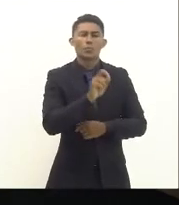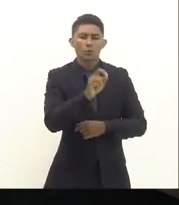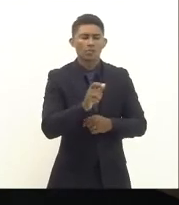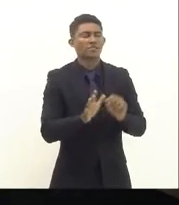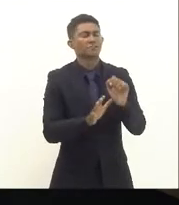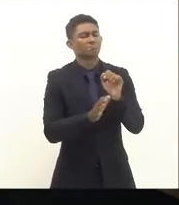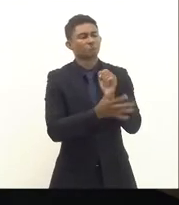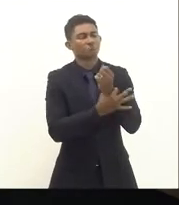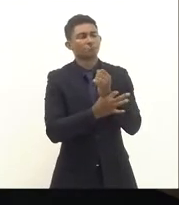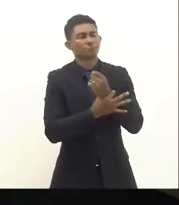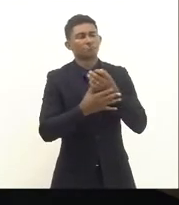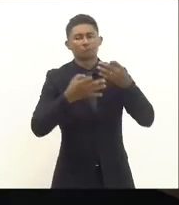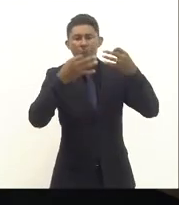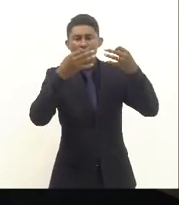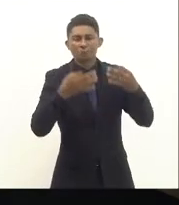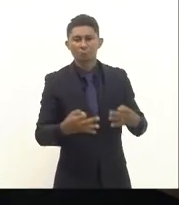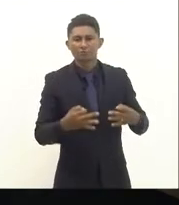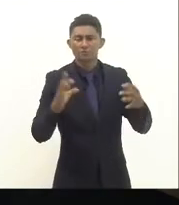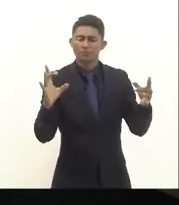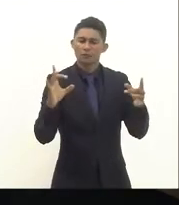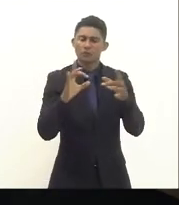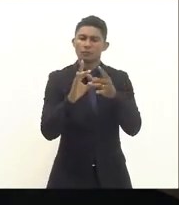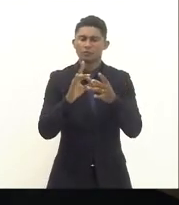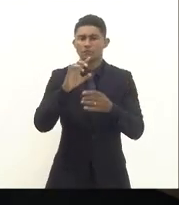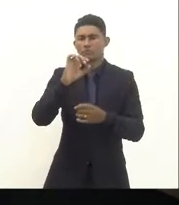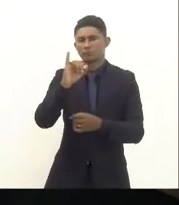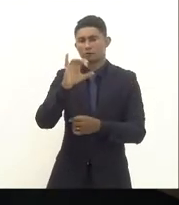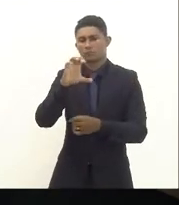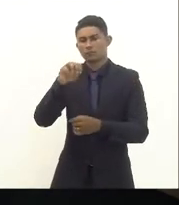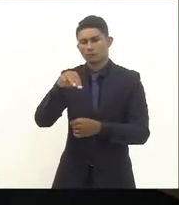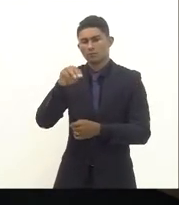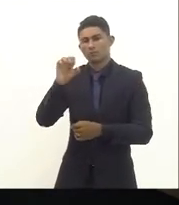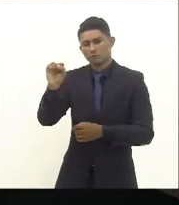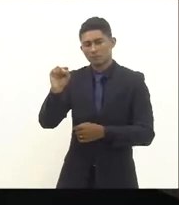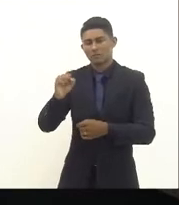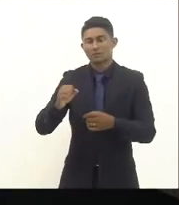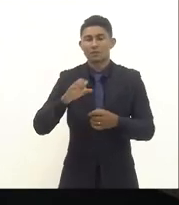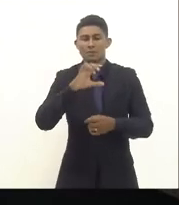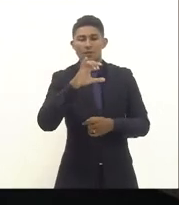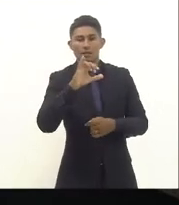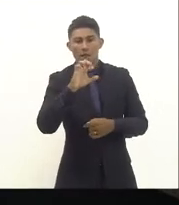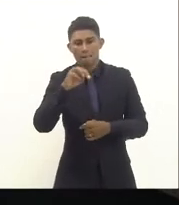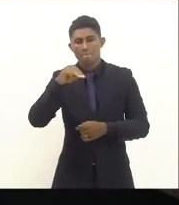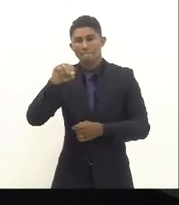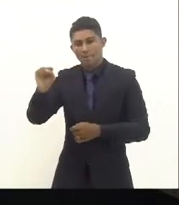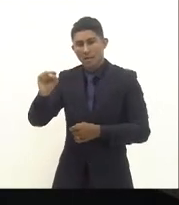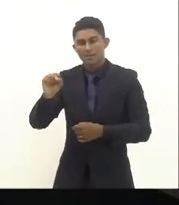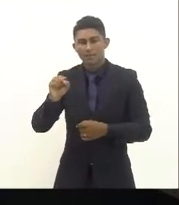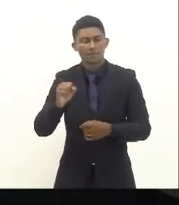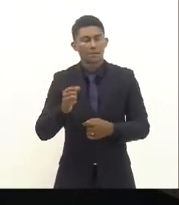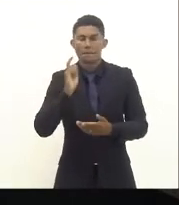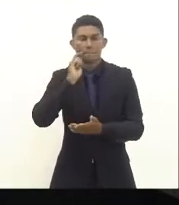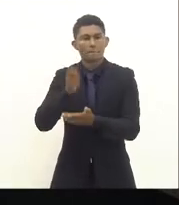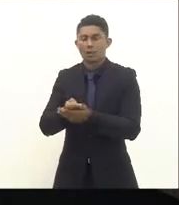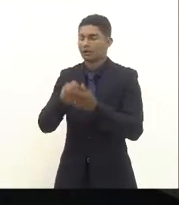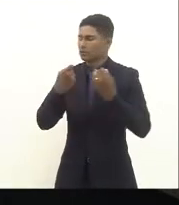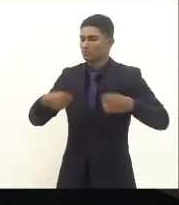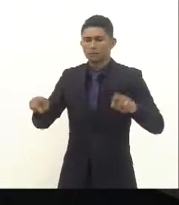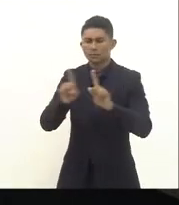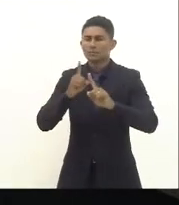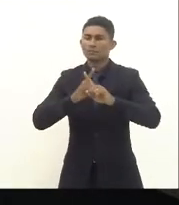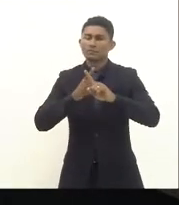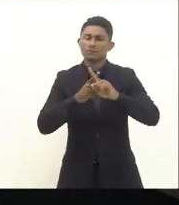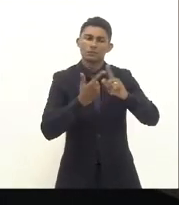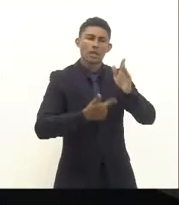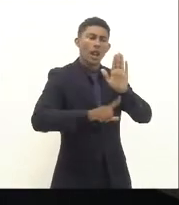estar ele nos convênios do ICMS novamente tem a isenção do ICMS já garantido por